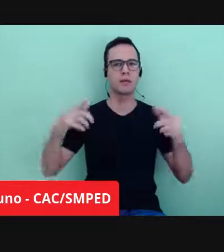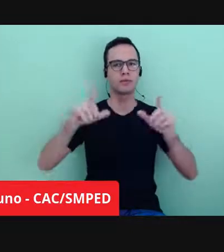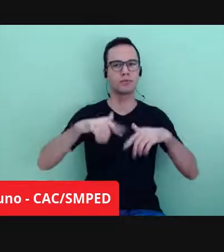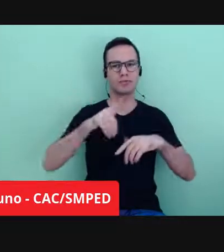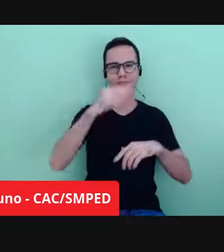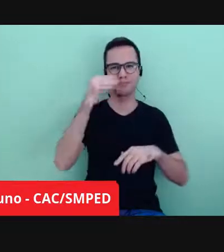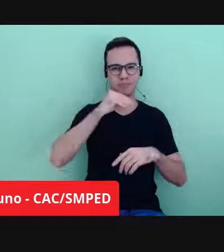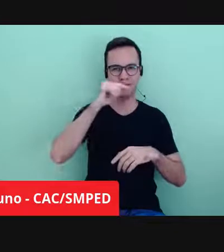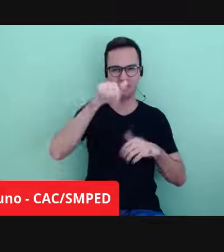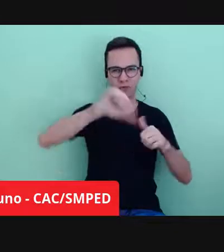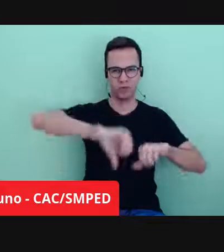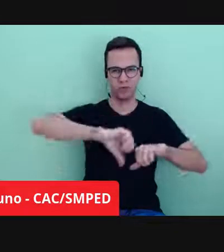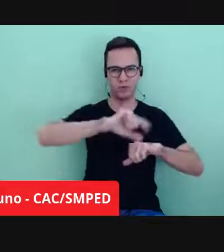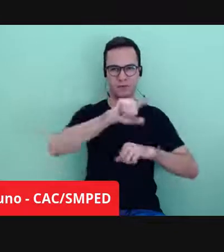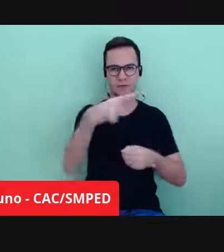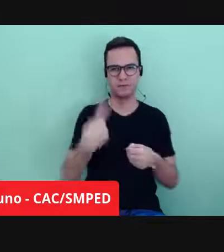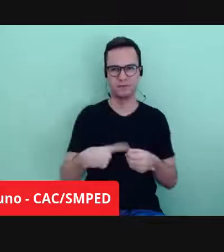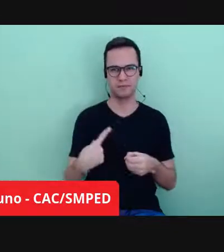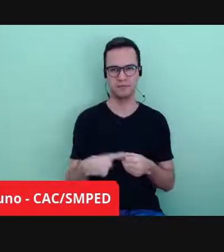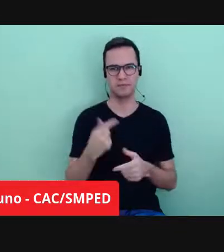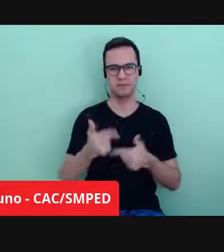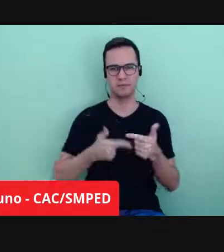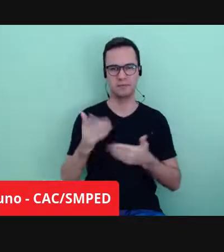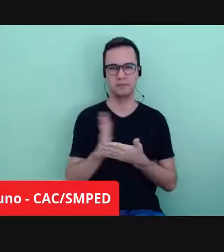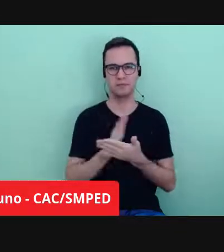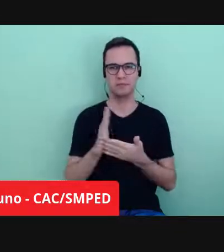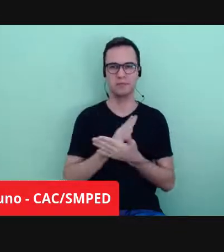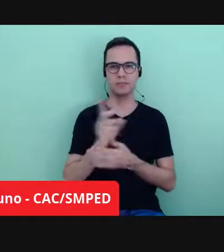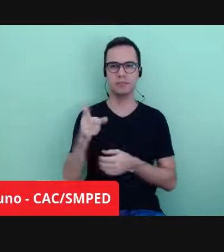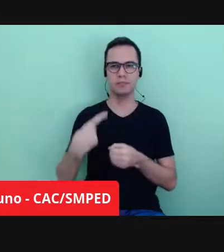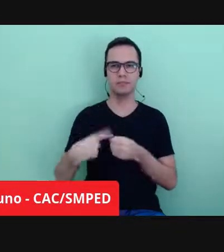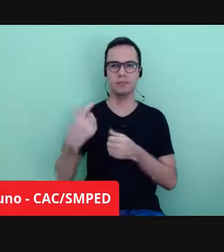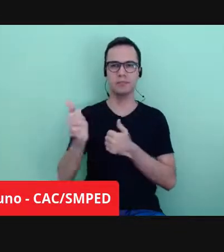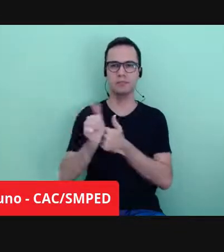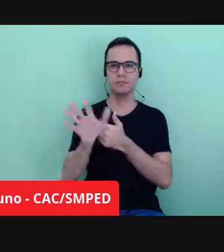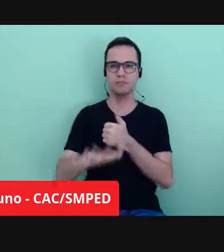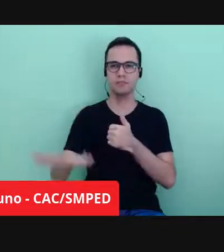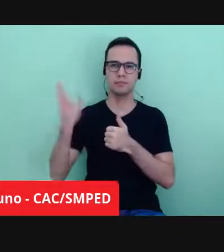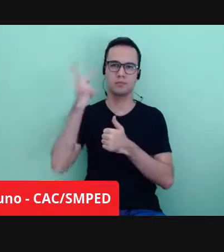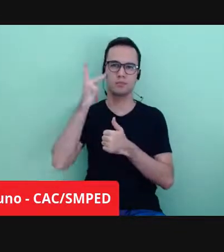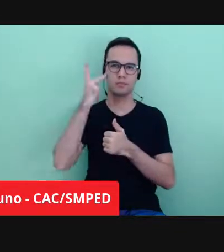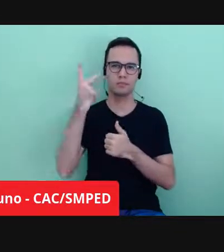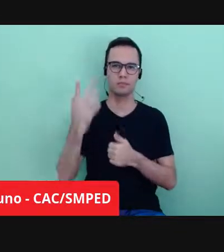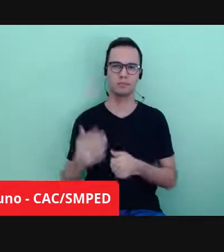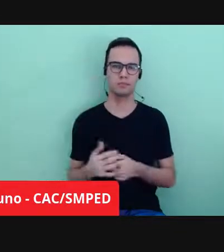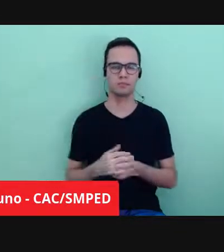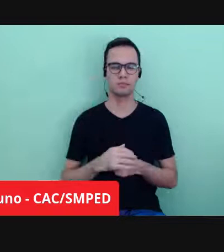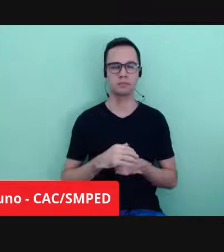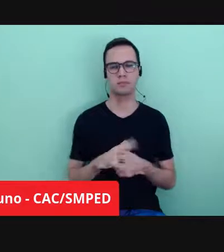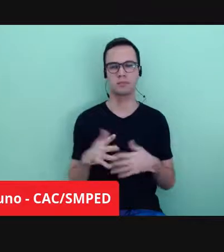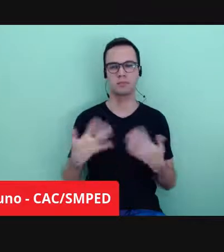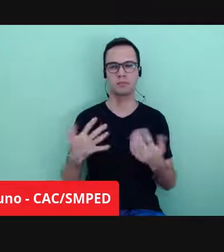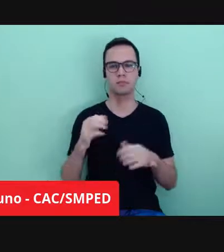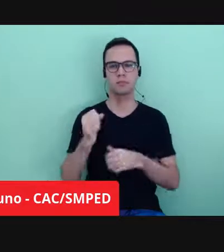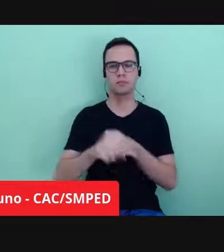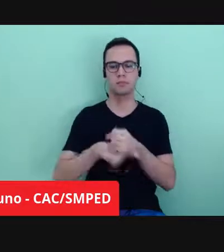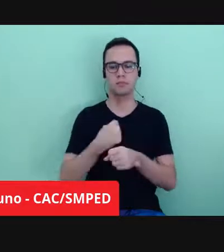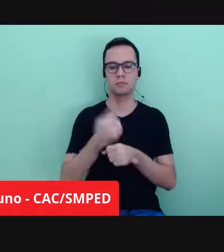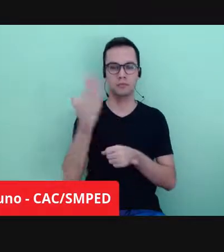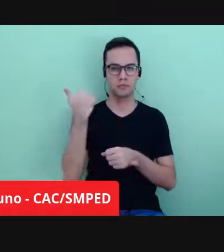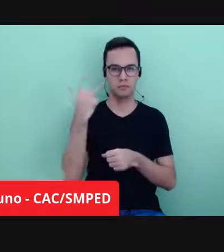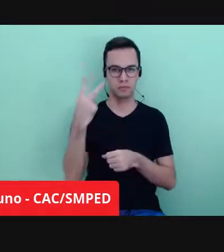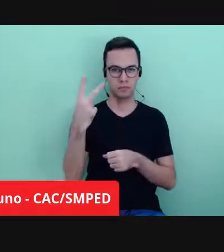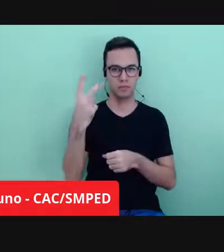da cidade, né? Eu trabalhei em algumas cidades aqui da região metropolitana de São Paulo. E aí, 2 anos atrás, eu